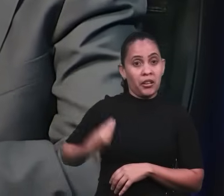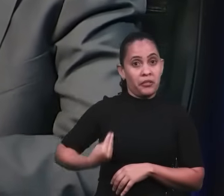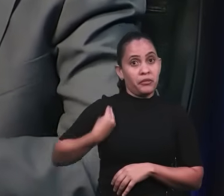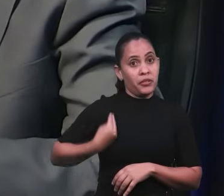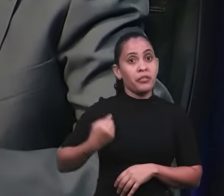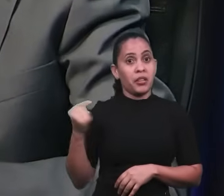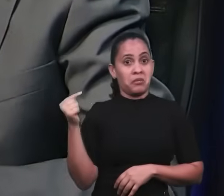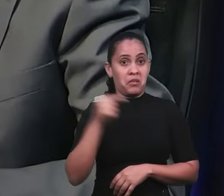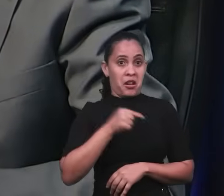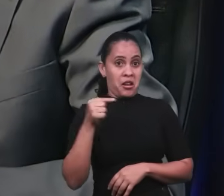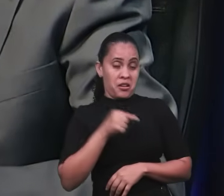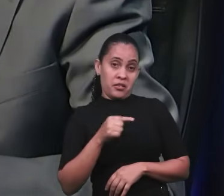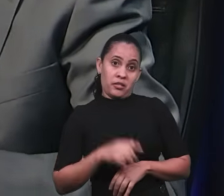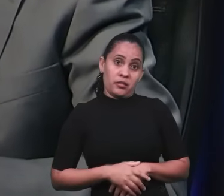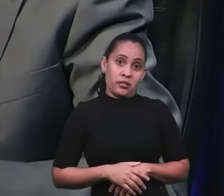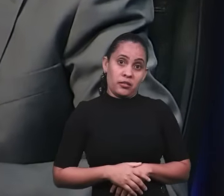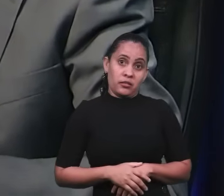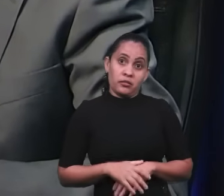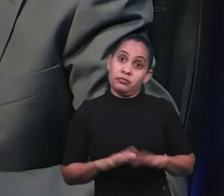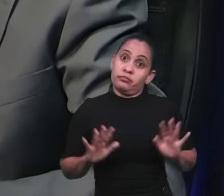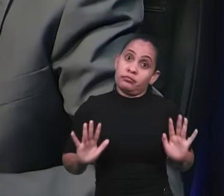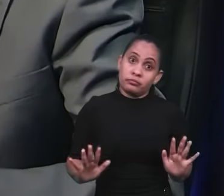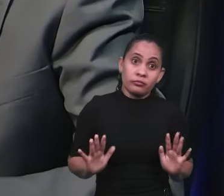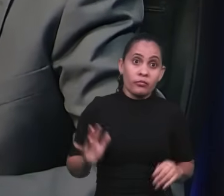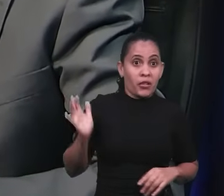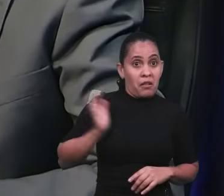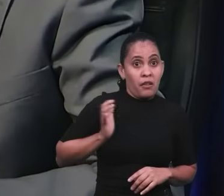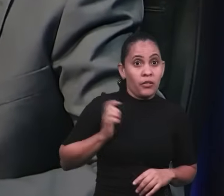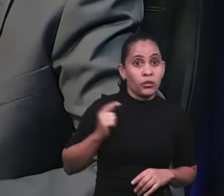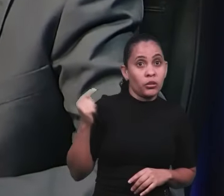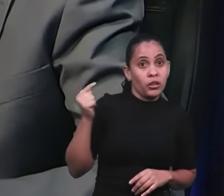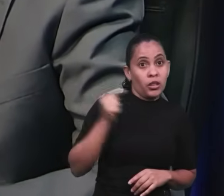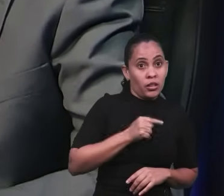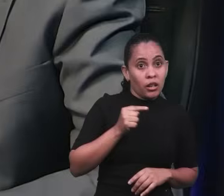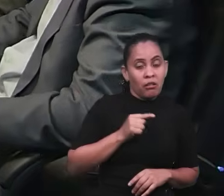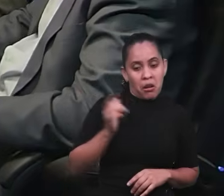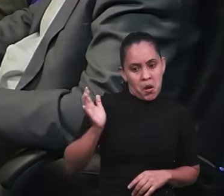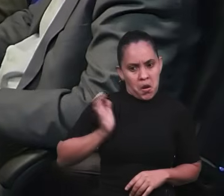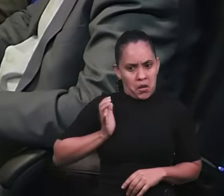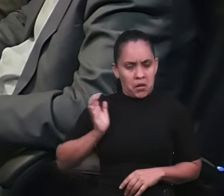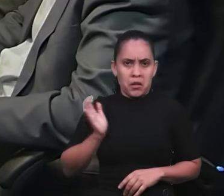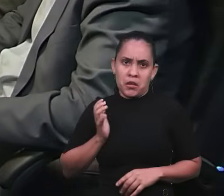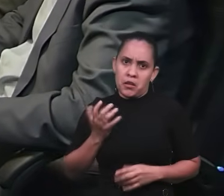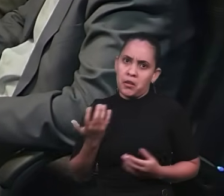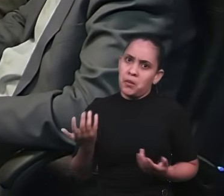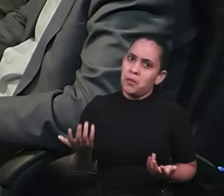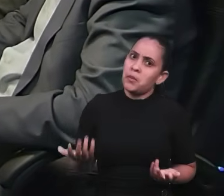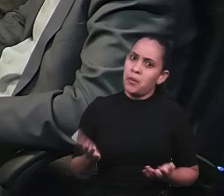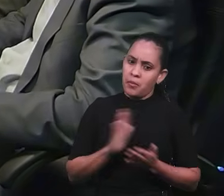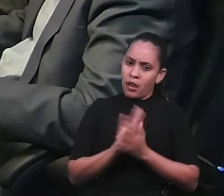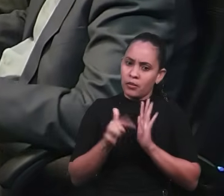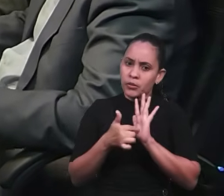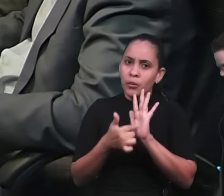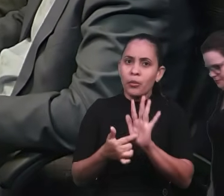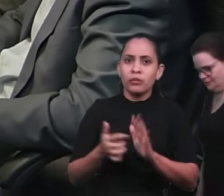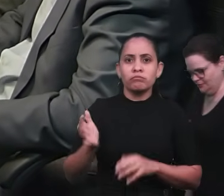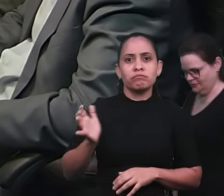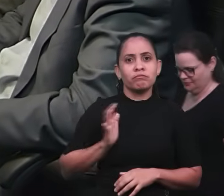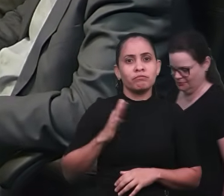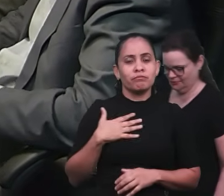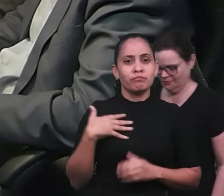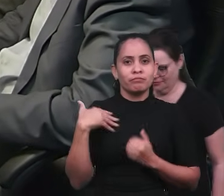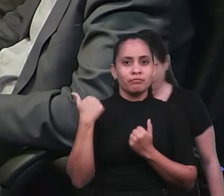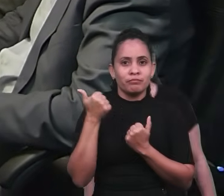naquela vida certamente próspera que aquelas Ele era rico, a cidades Bíblia tinham. diz que ele era rico. Ele era rico, já era